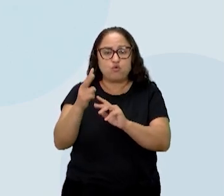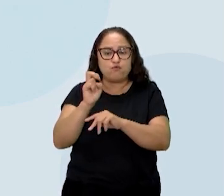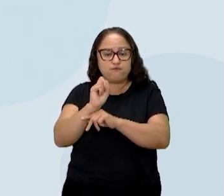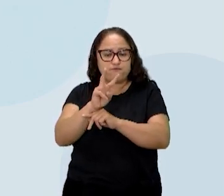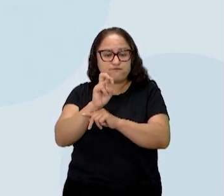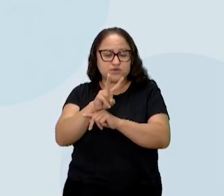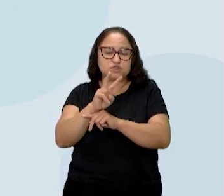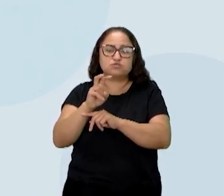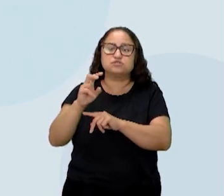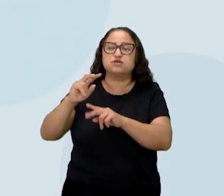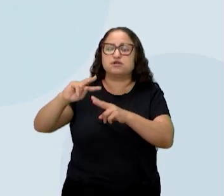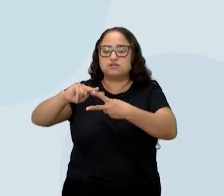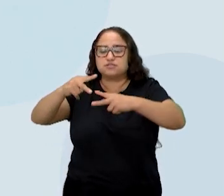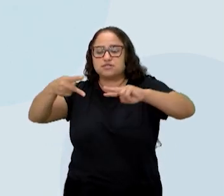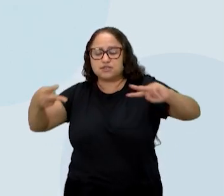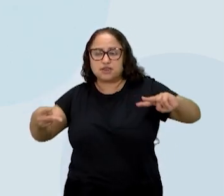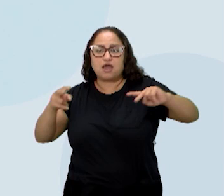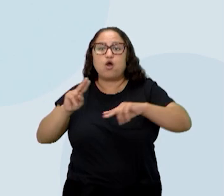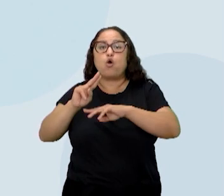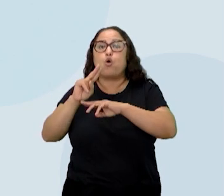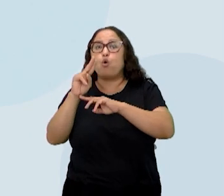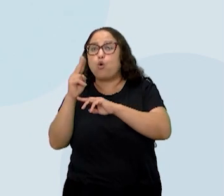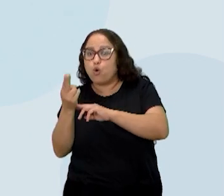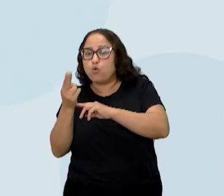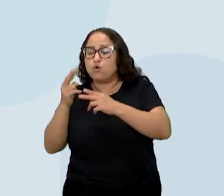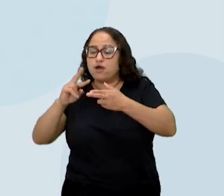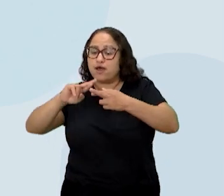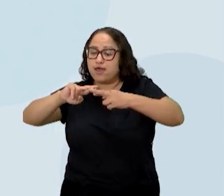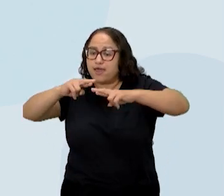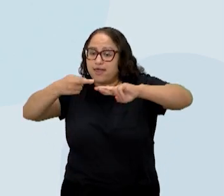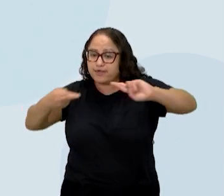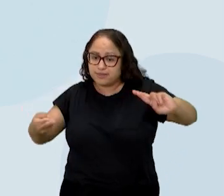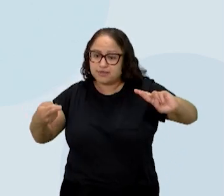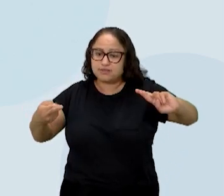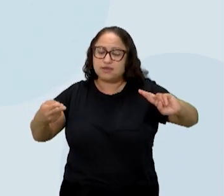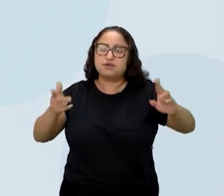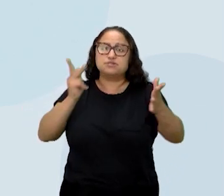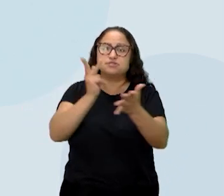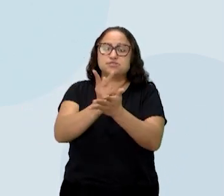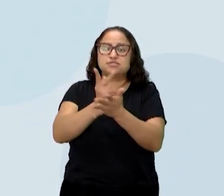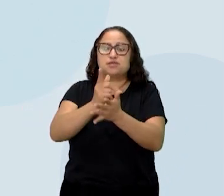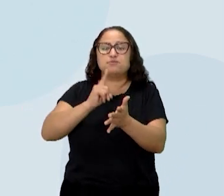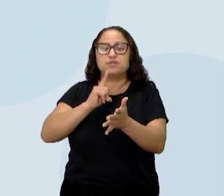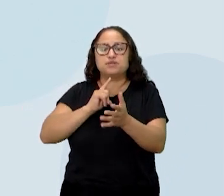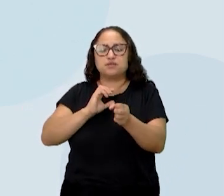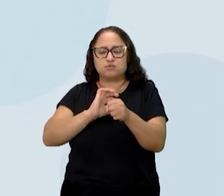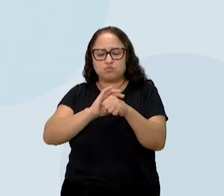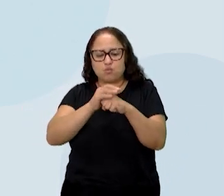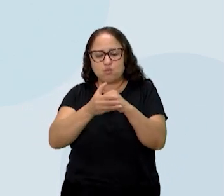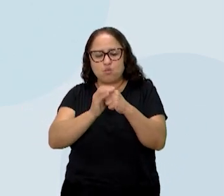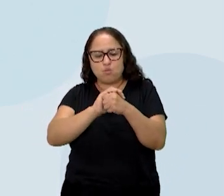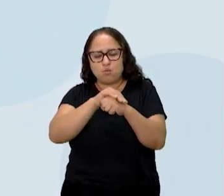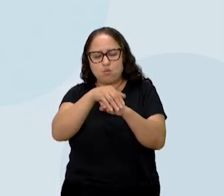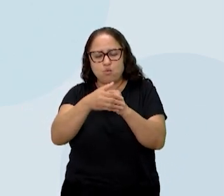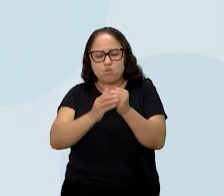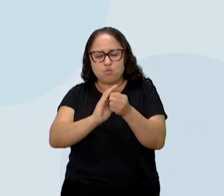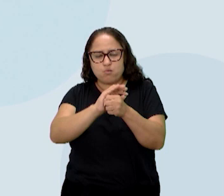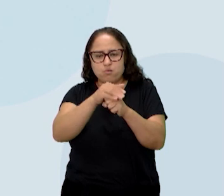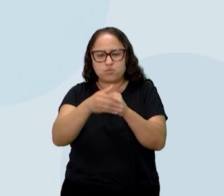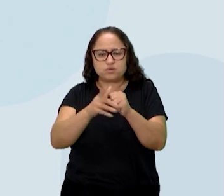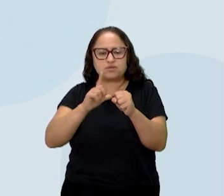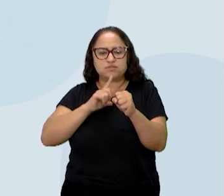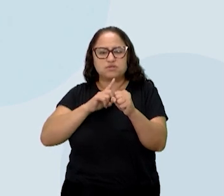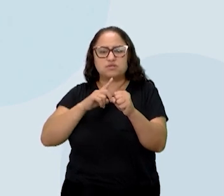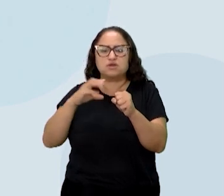ou apresenta o RNA. E esse material genético está sempre envolvido por uma cápsula de proteína, que a gente chama